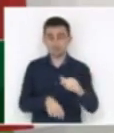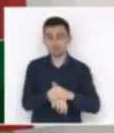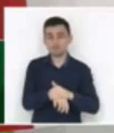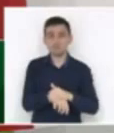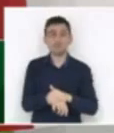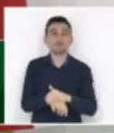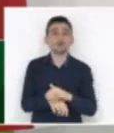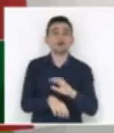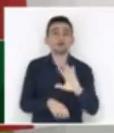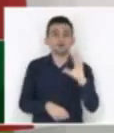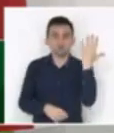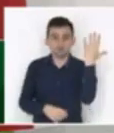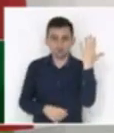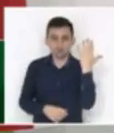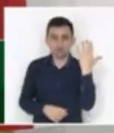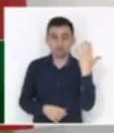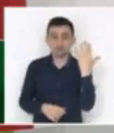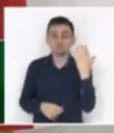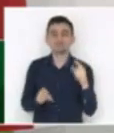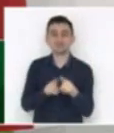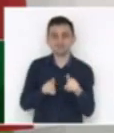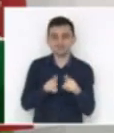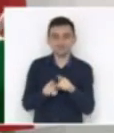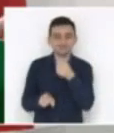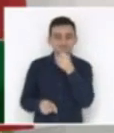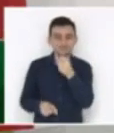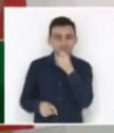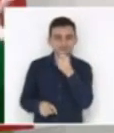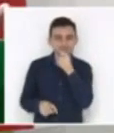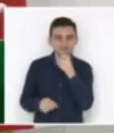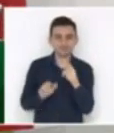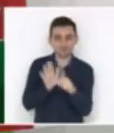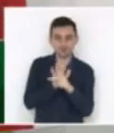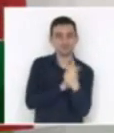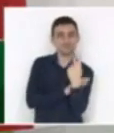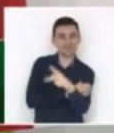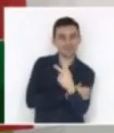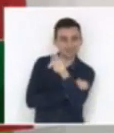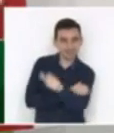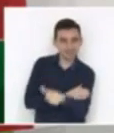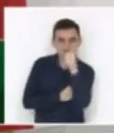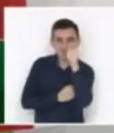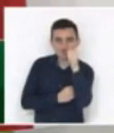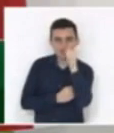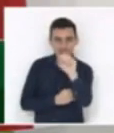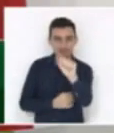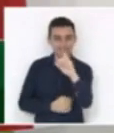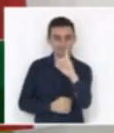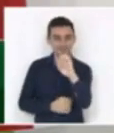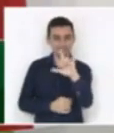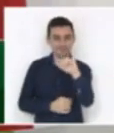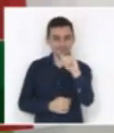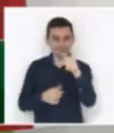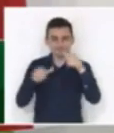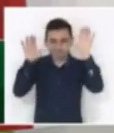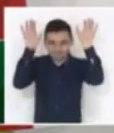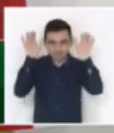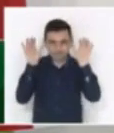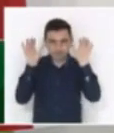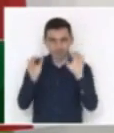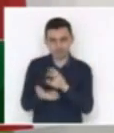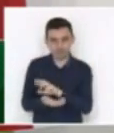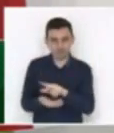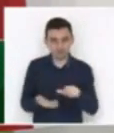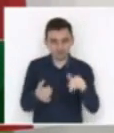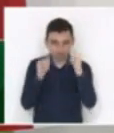inclusive, citadas no depoimento, que é o caso da Adélia, né, da Junta de Bois. Vamos